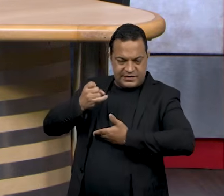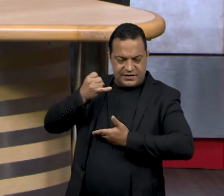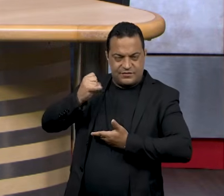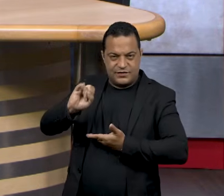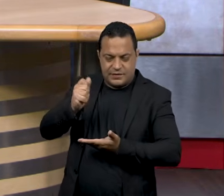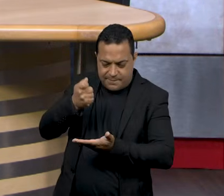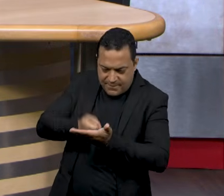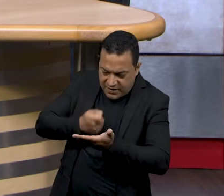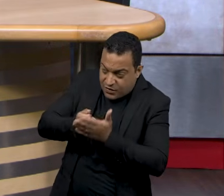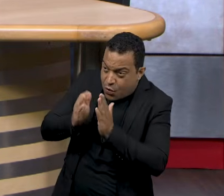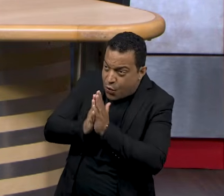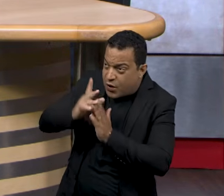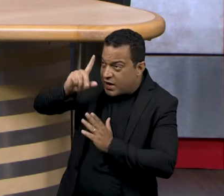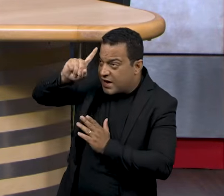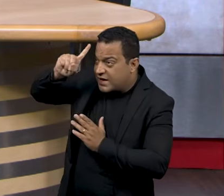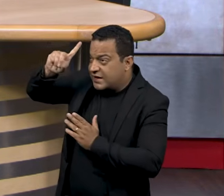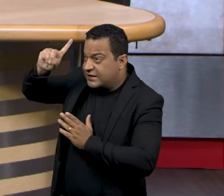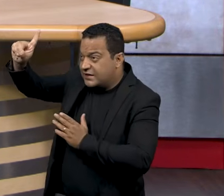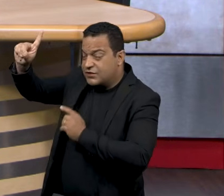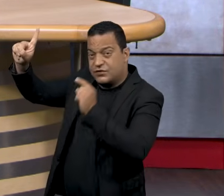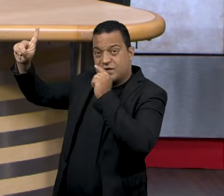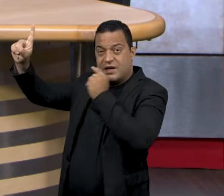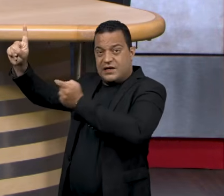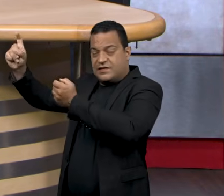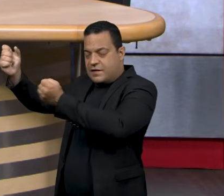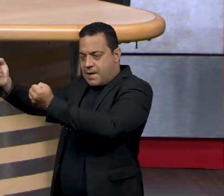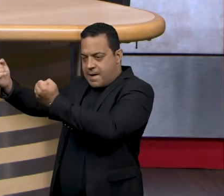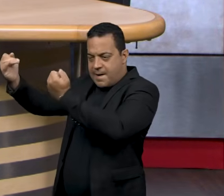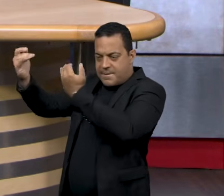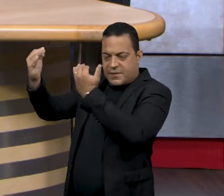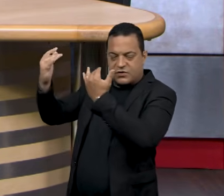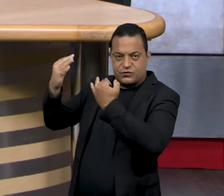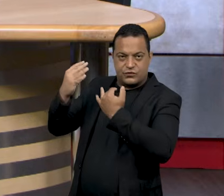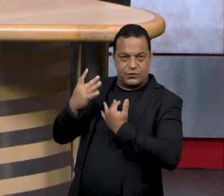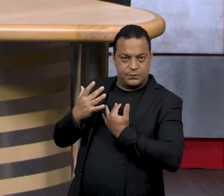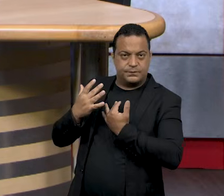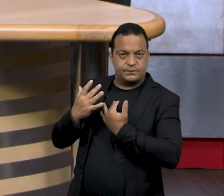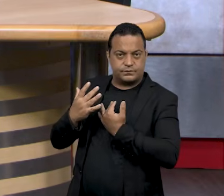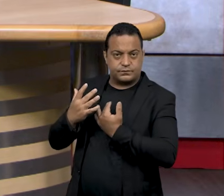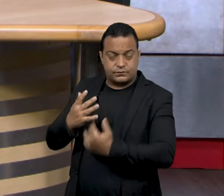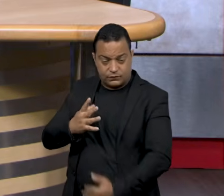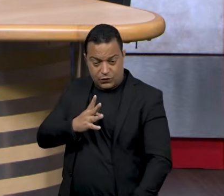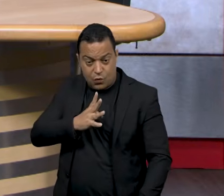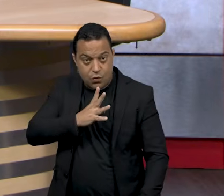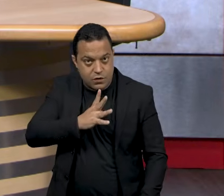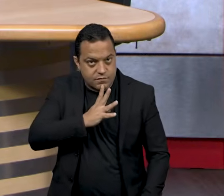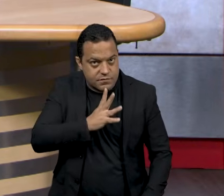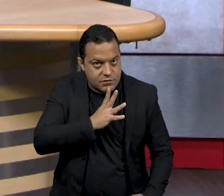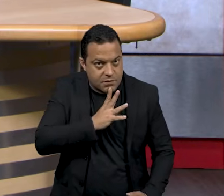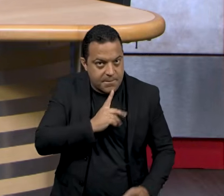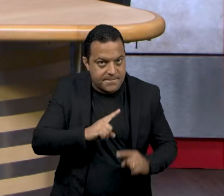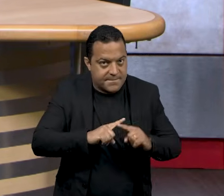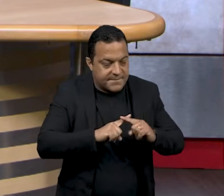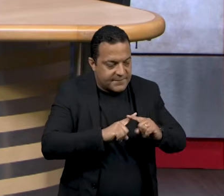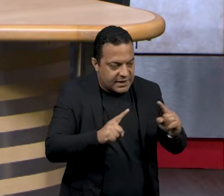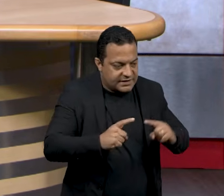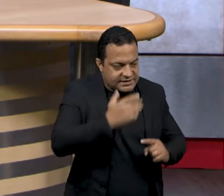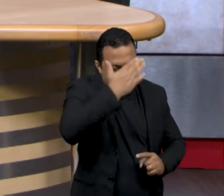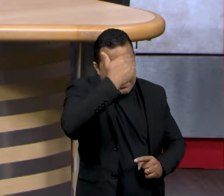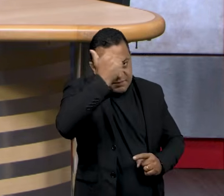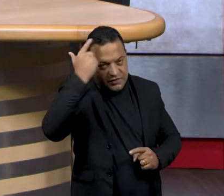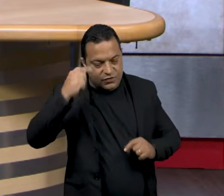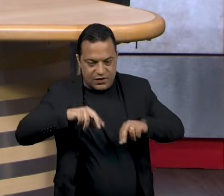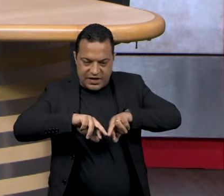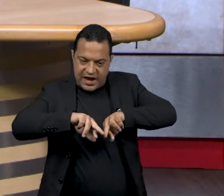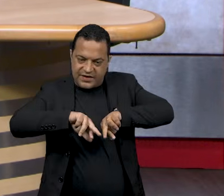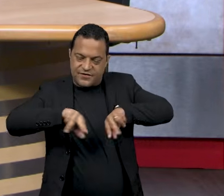busca em Deus, este encontra, ele é agraciado, é uma dádiva, é um presente de Deus. Então, conhecer é uma coisa, mas sabedoria, pôr